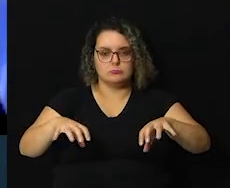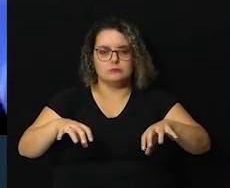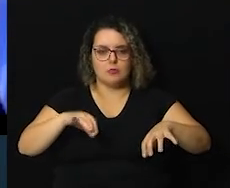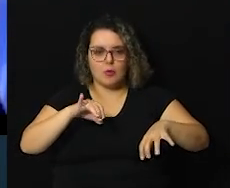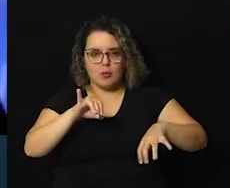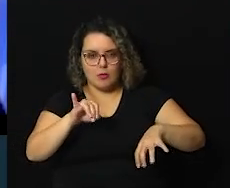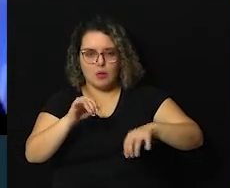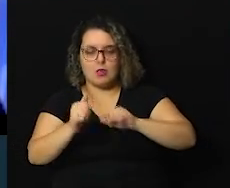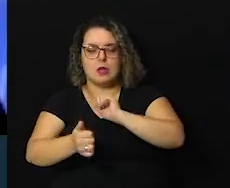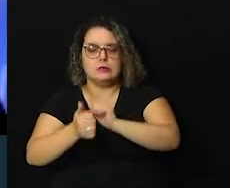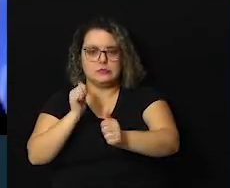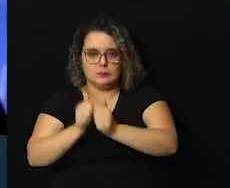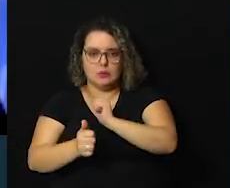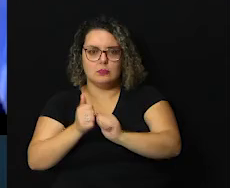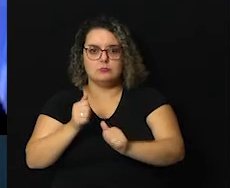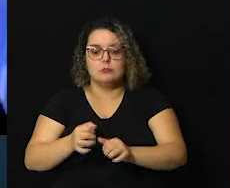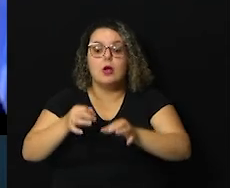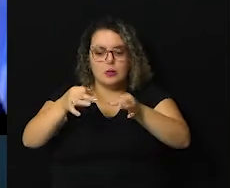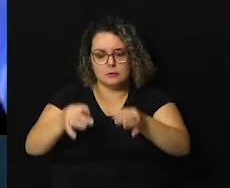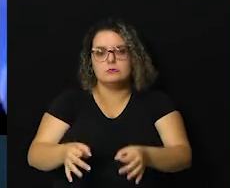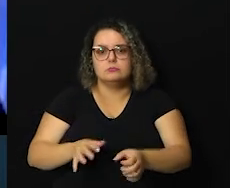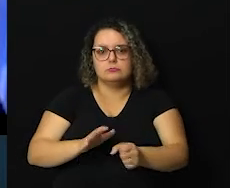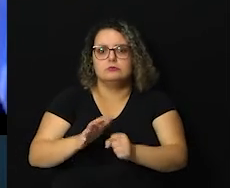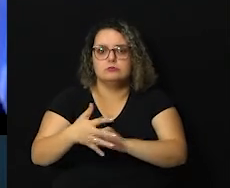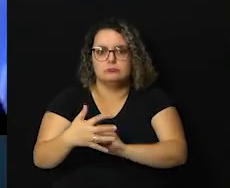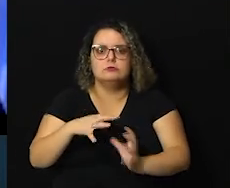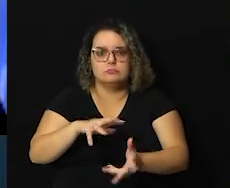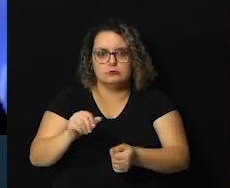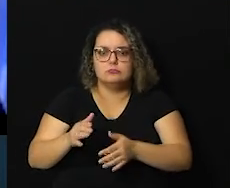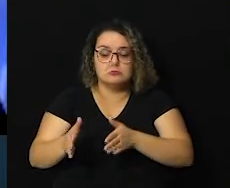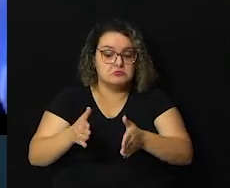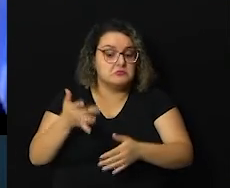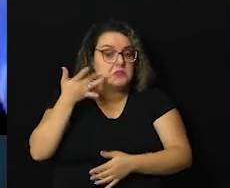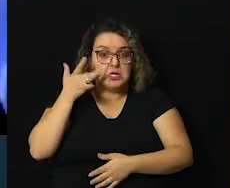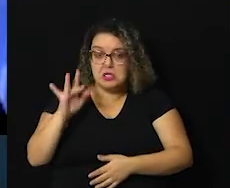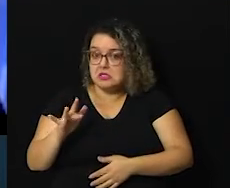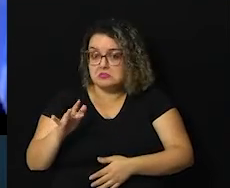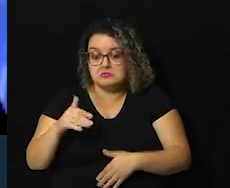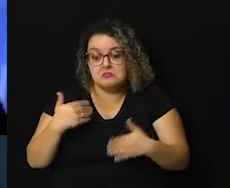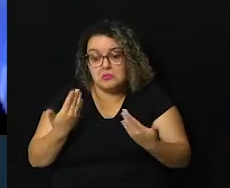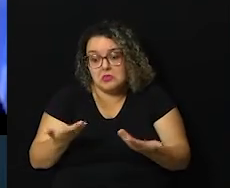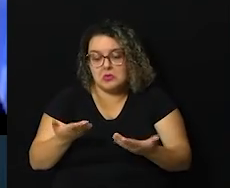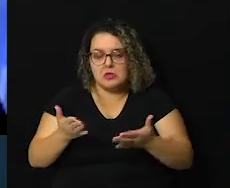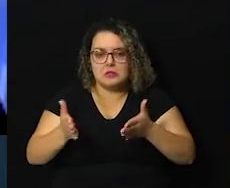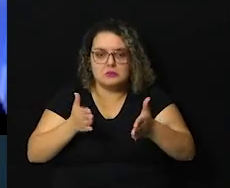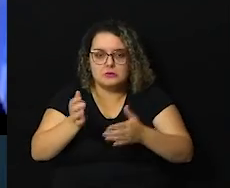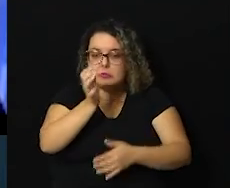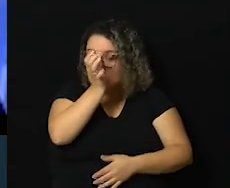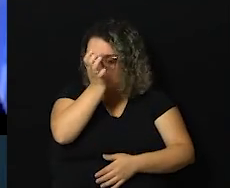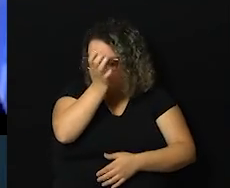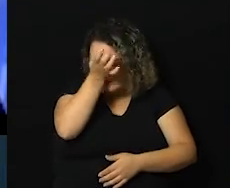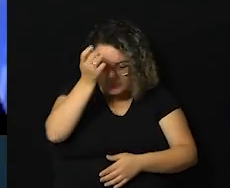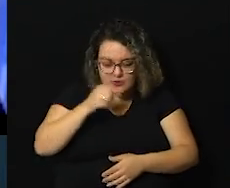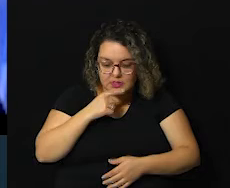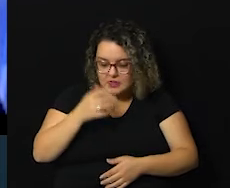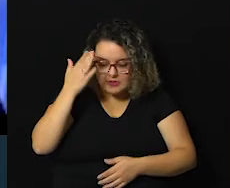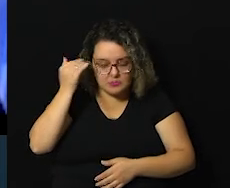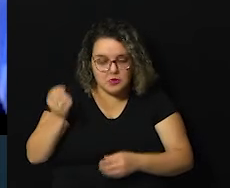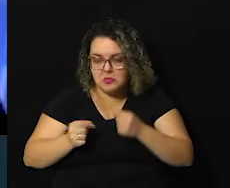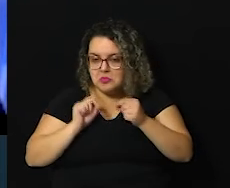esportes foi um tiro bastante acertado que a gente deu e-mail a pandemia que ninguém sabia quanto tempo iria durar queria saber o que